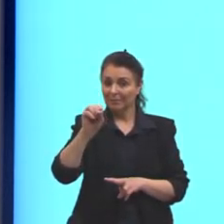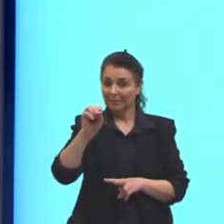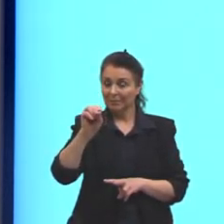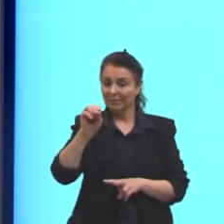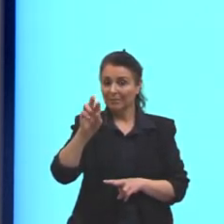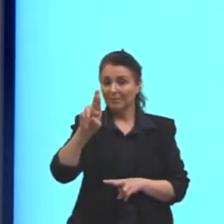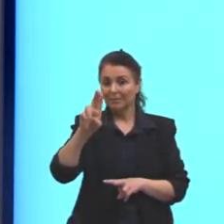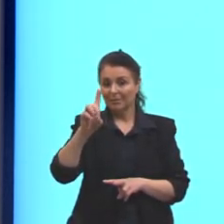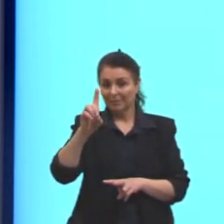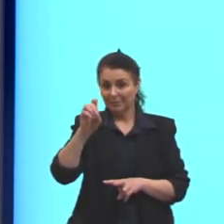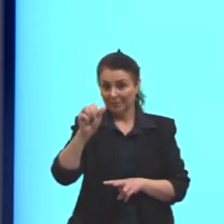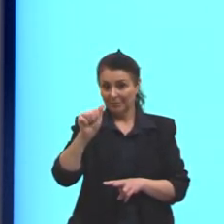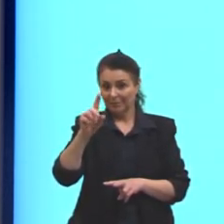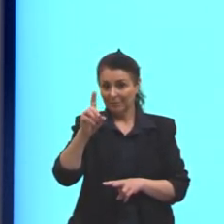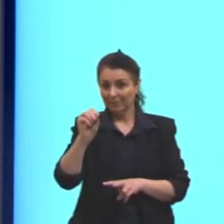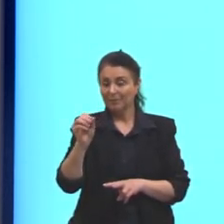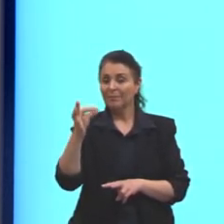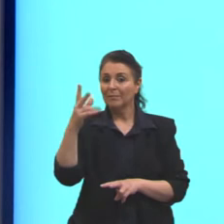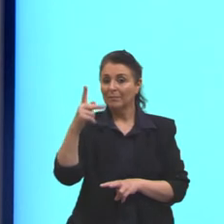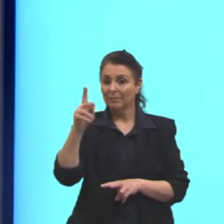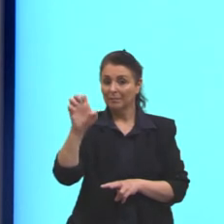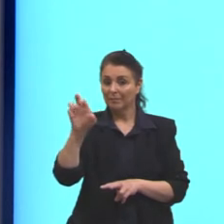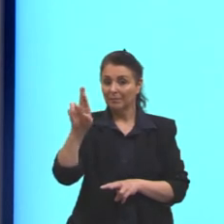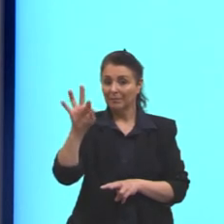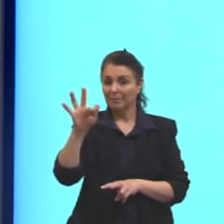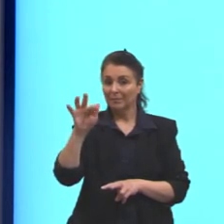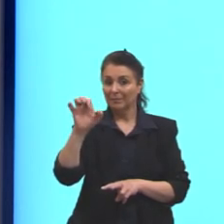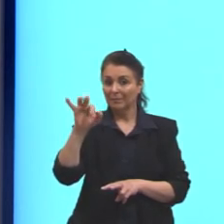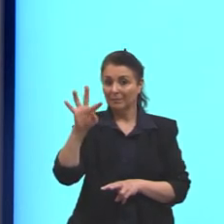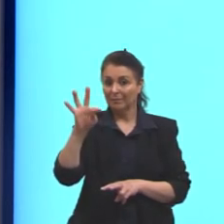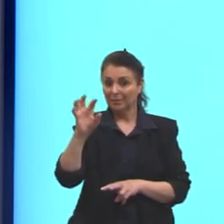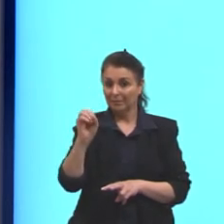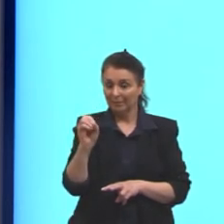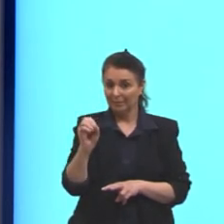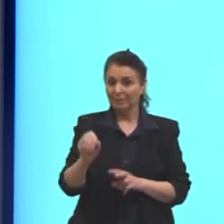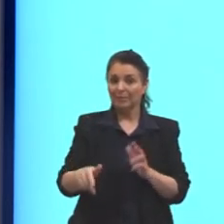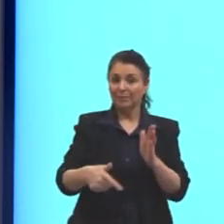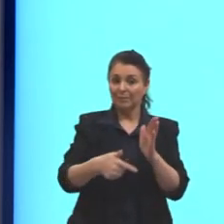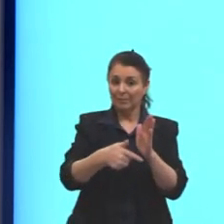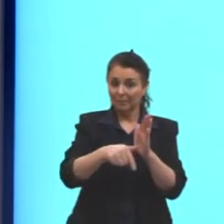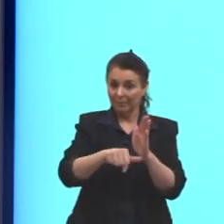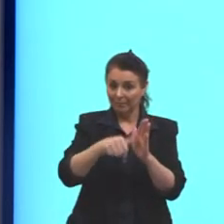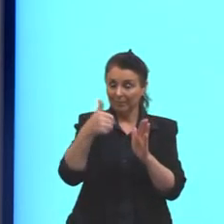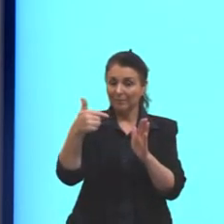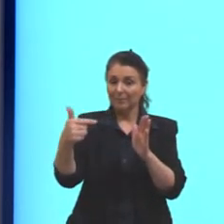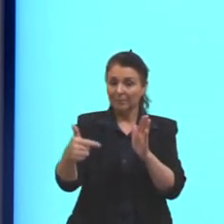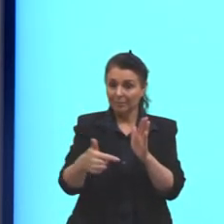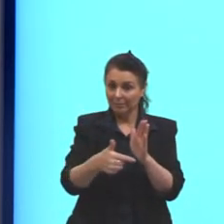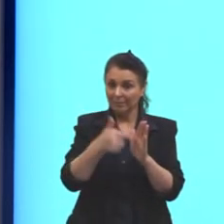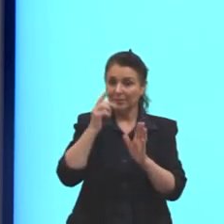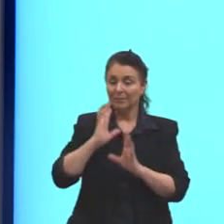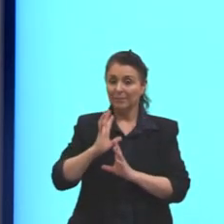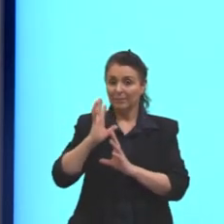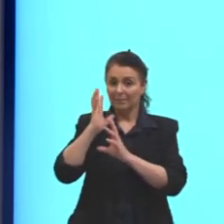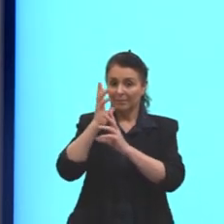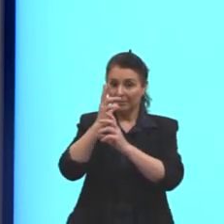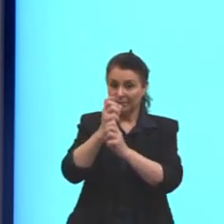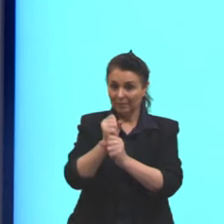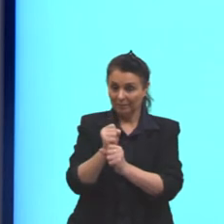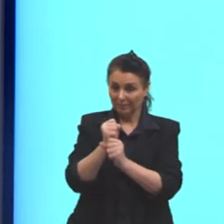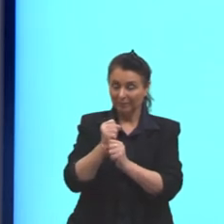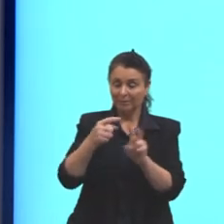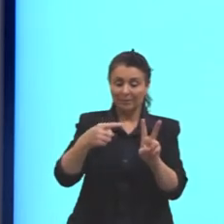gente pode escrever na forma reduzida o primeiro termo e o segundo termo que serão os resultados das